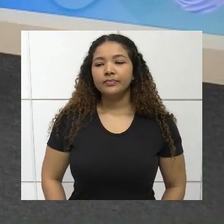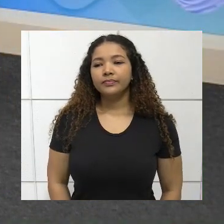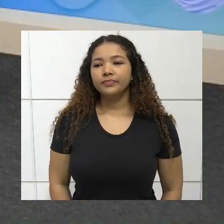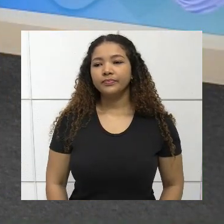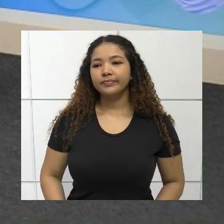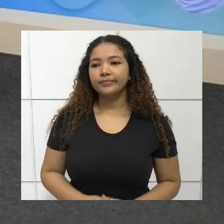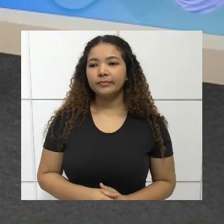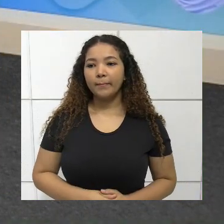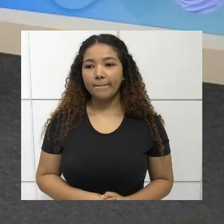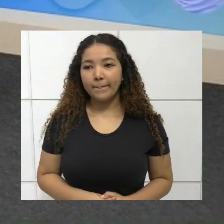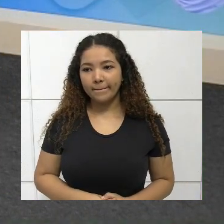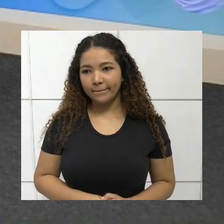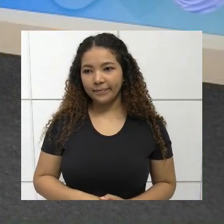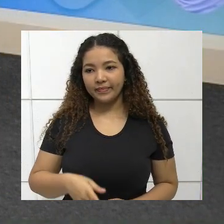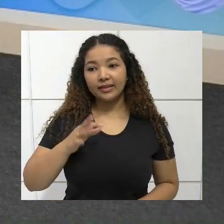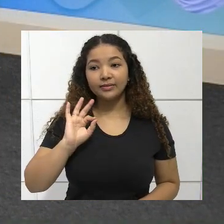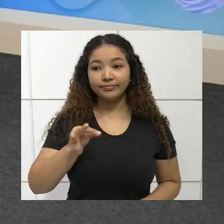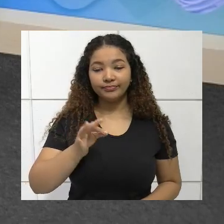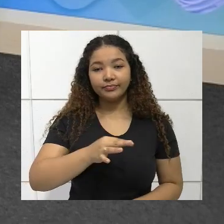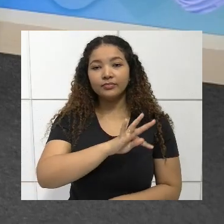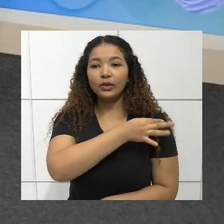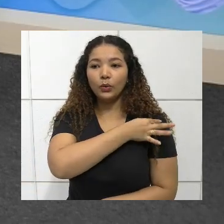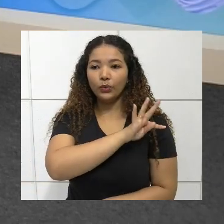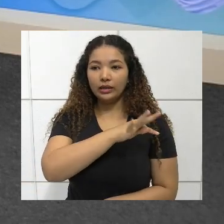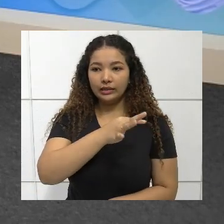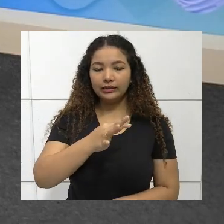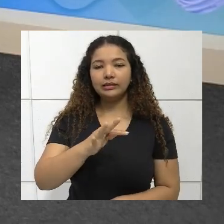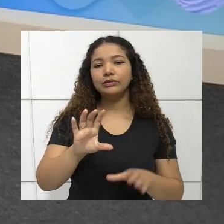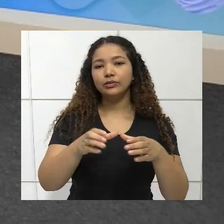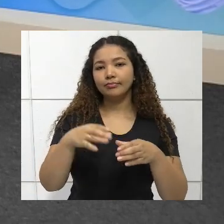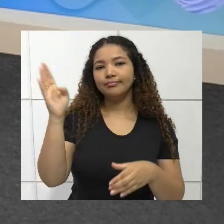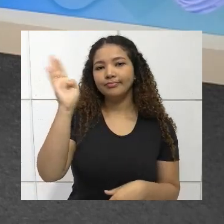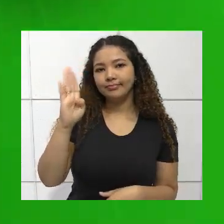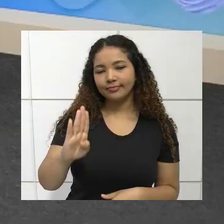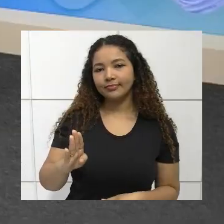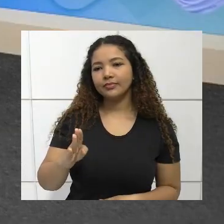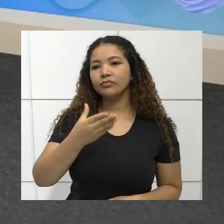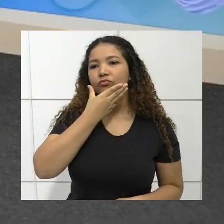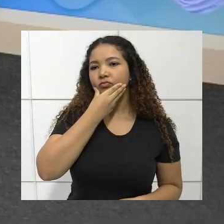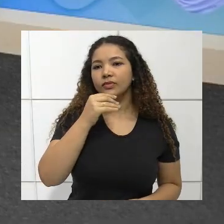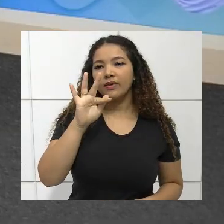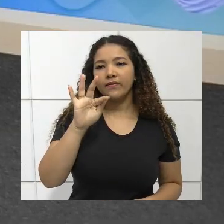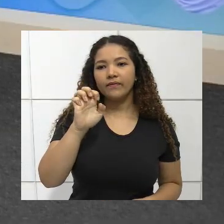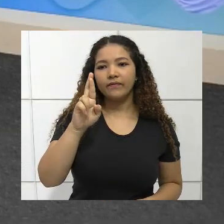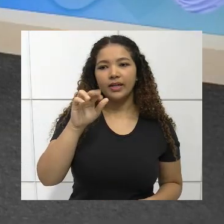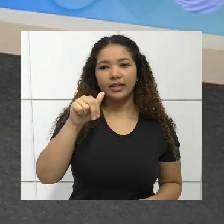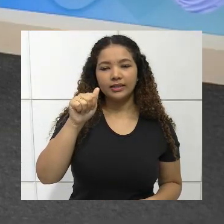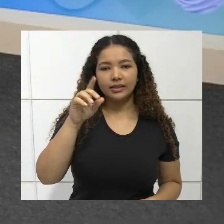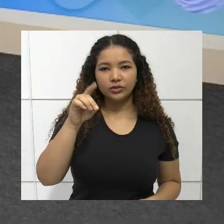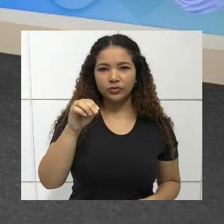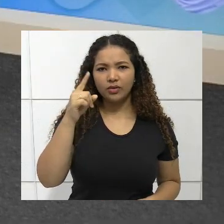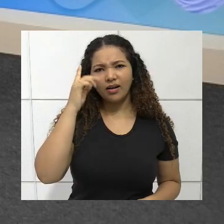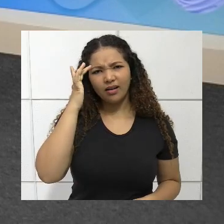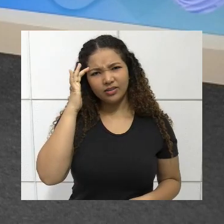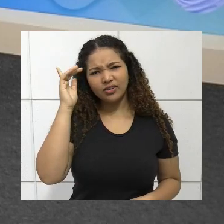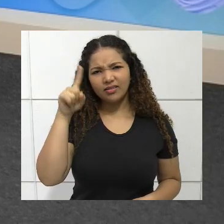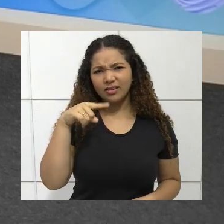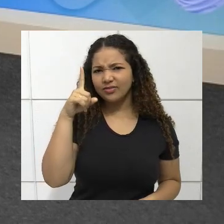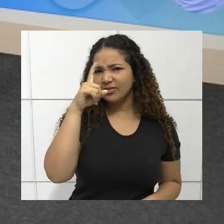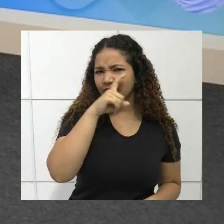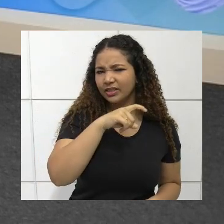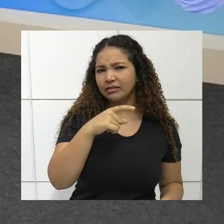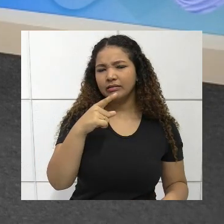É, Márcio, se o jovem técnico da seleção brasileira, o Fernando Diniz, achou dificuldade em jogar em casa na